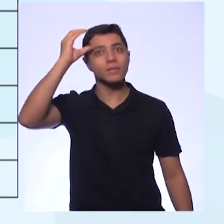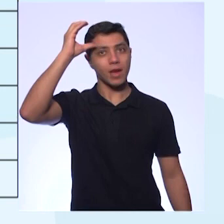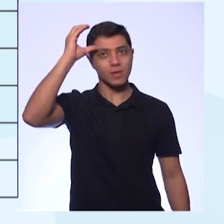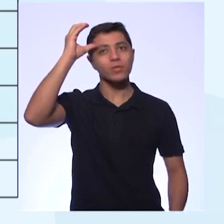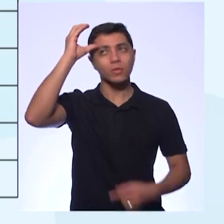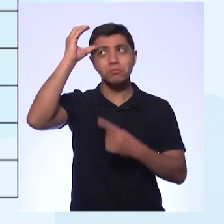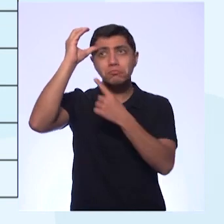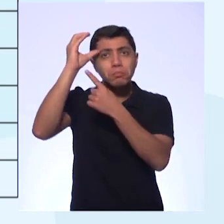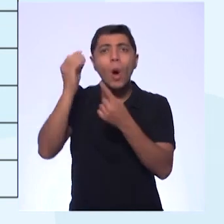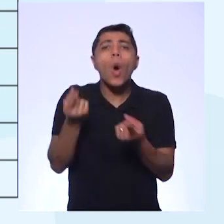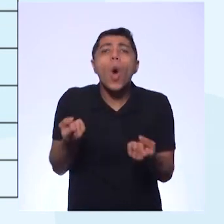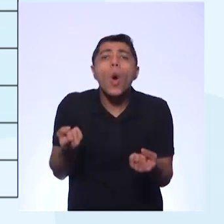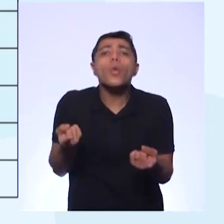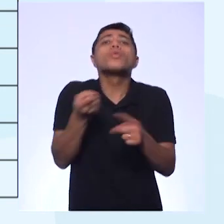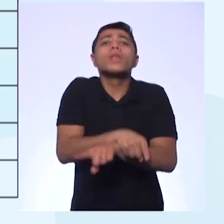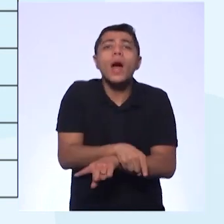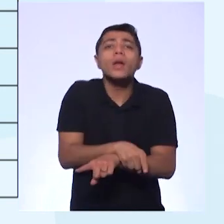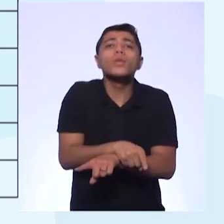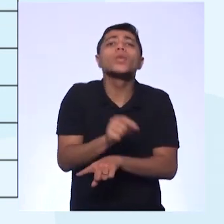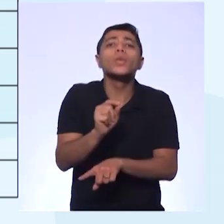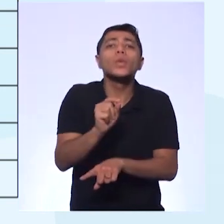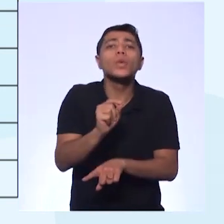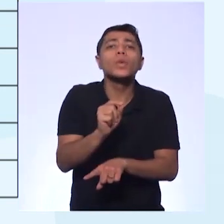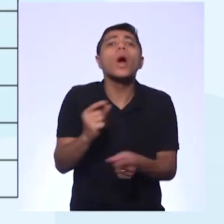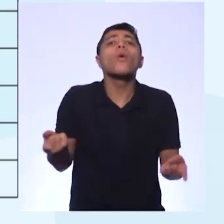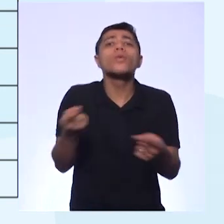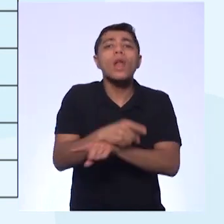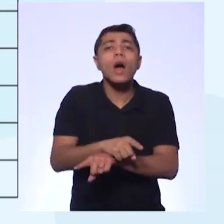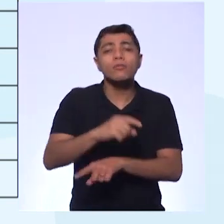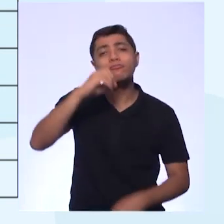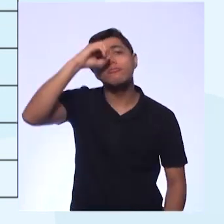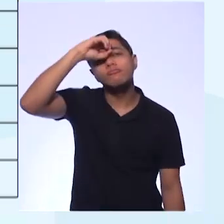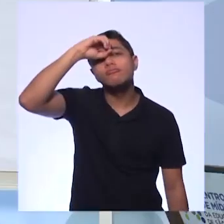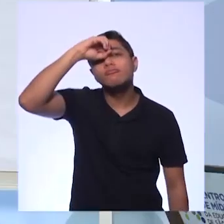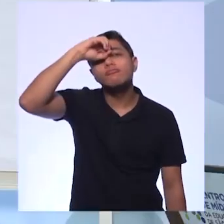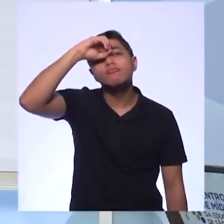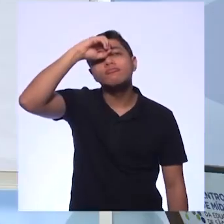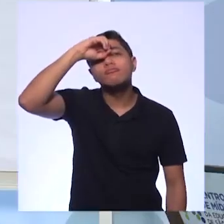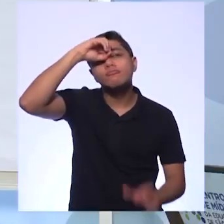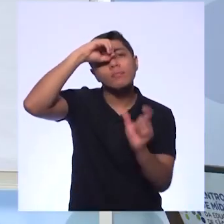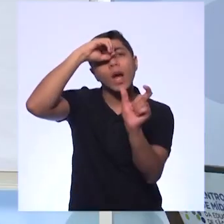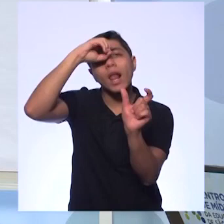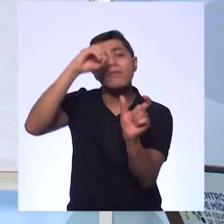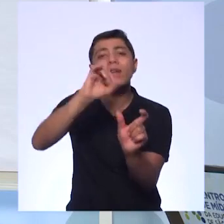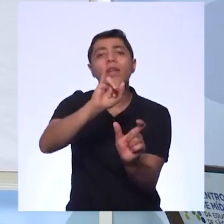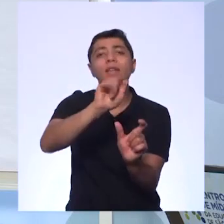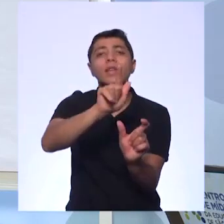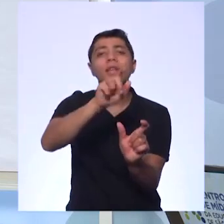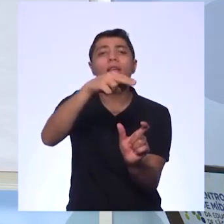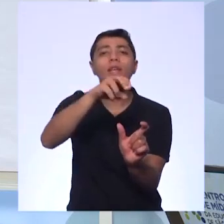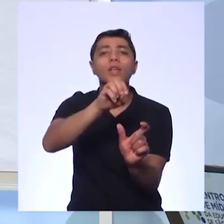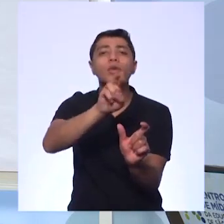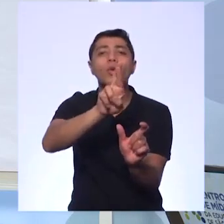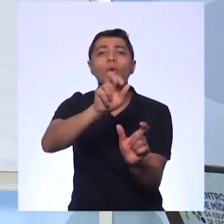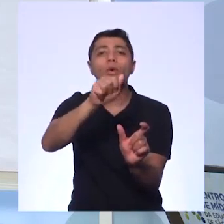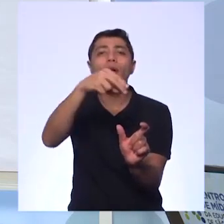Ignorância? Ignorância, que é ignorance. Então, a palavra ignorância, as pessoas relacionam também com você ser bruto. Na verdade, não. A ignorância é